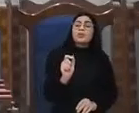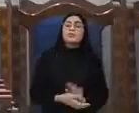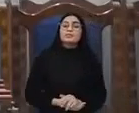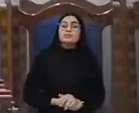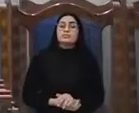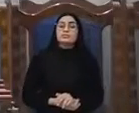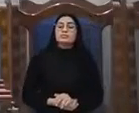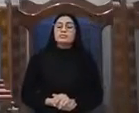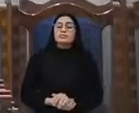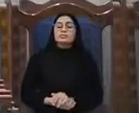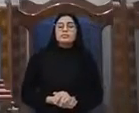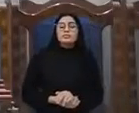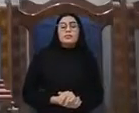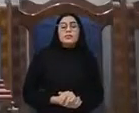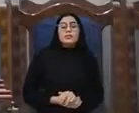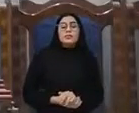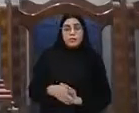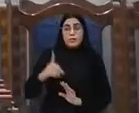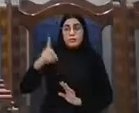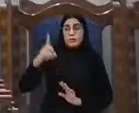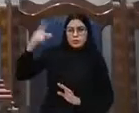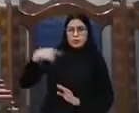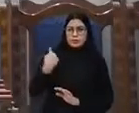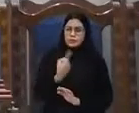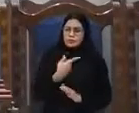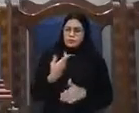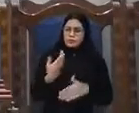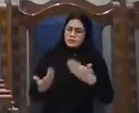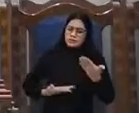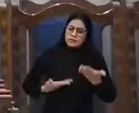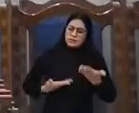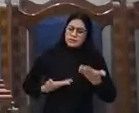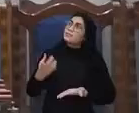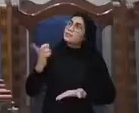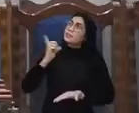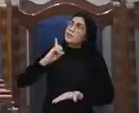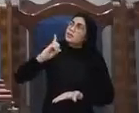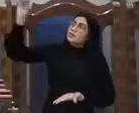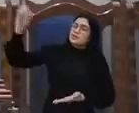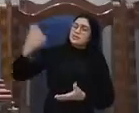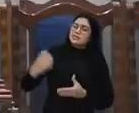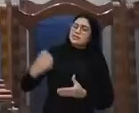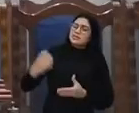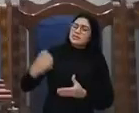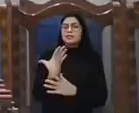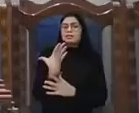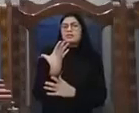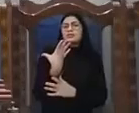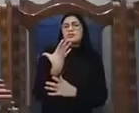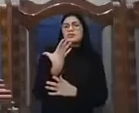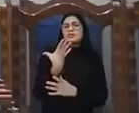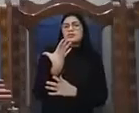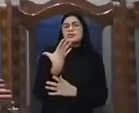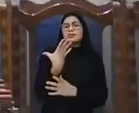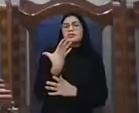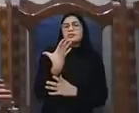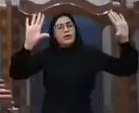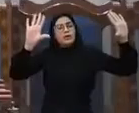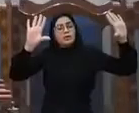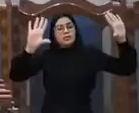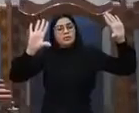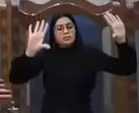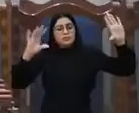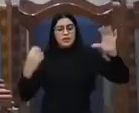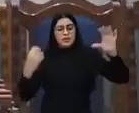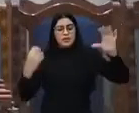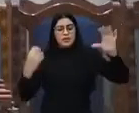servimos, Ele é o Criador. Aleluia! Ele é quem criou o céu, é quem criou a terra.